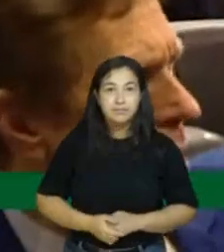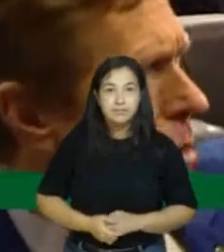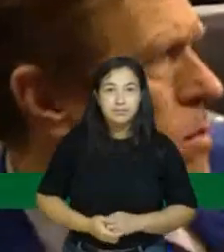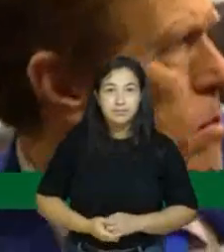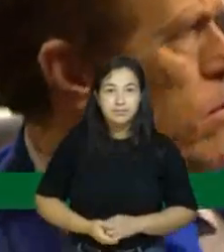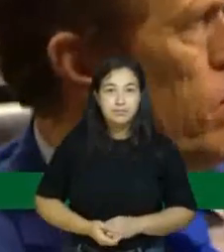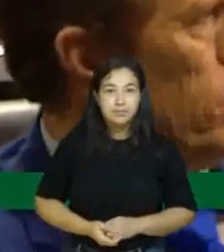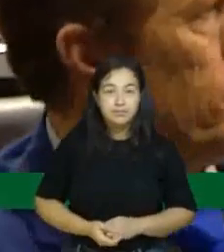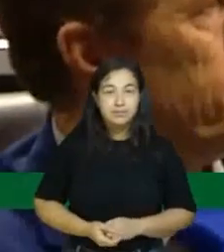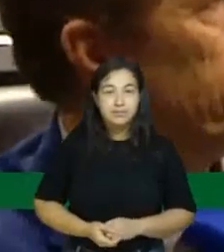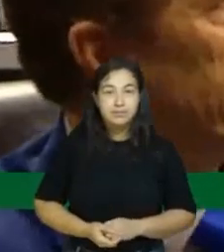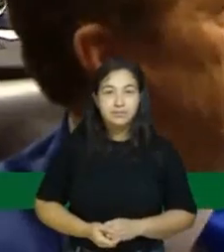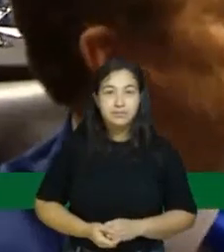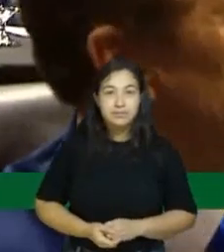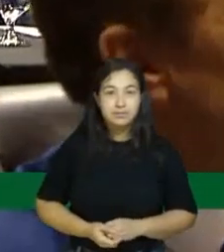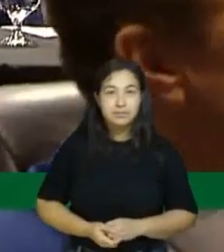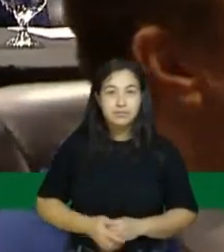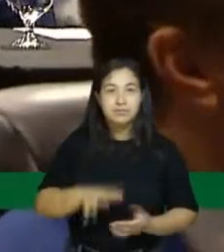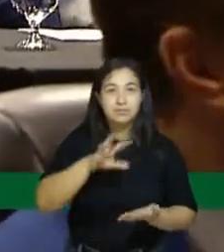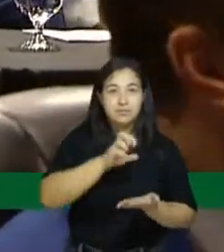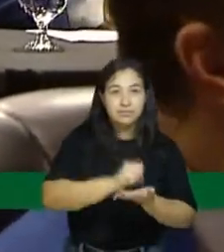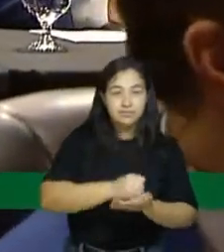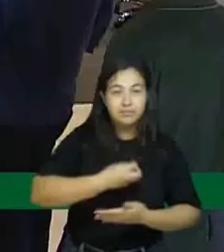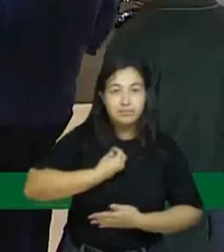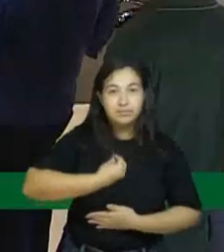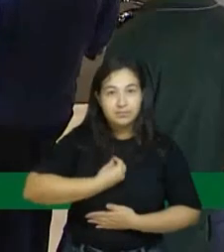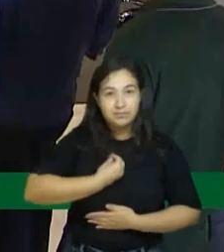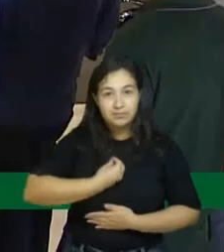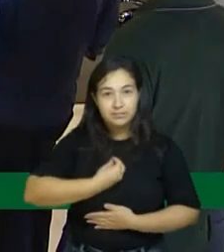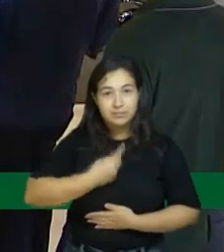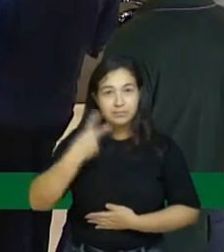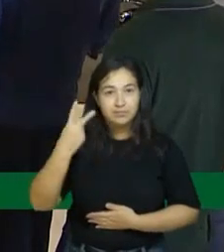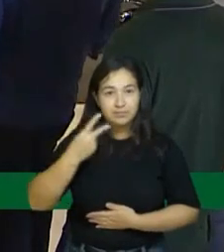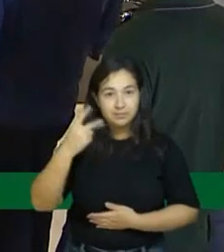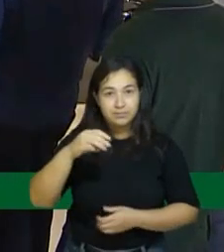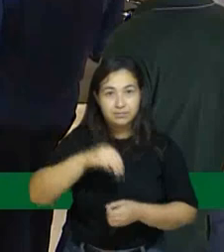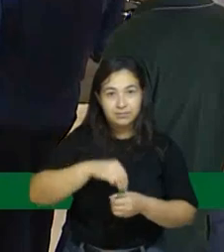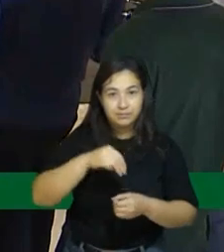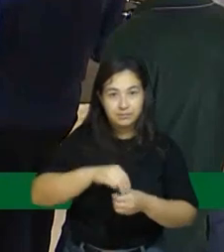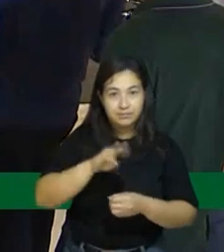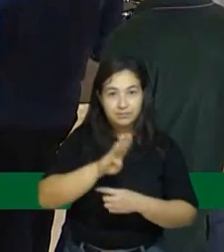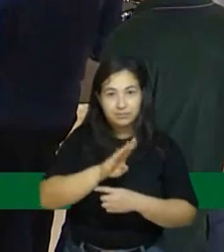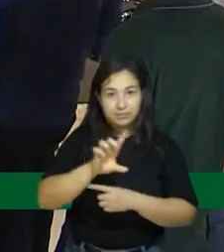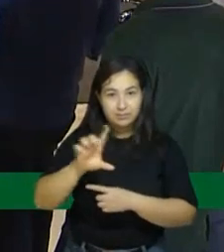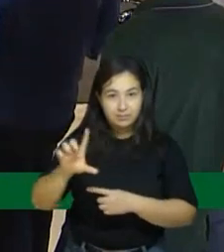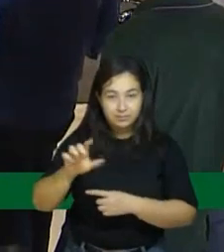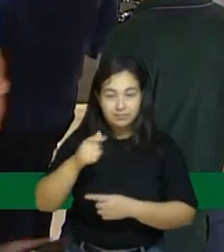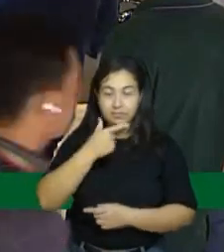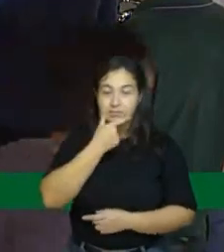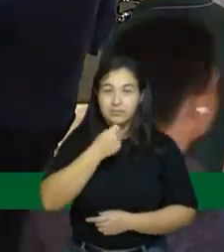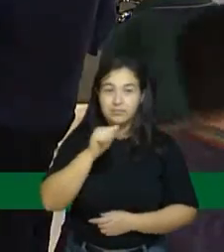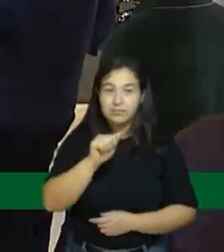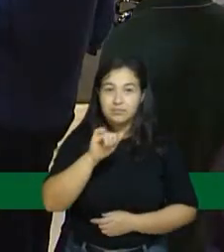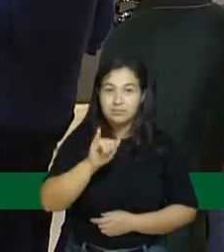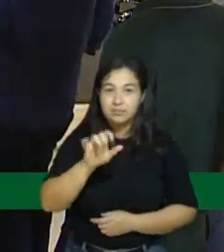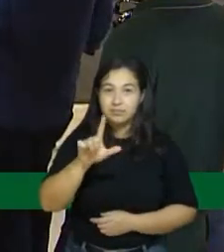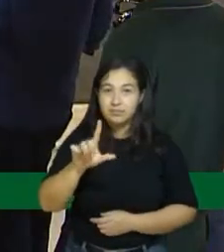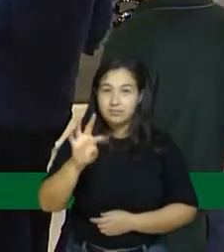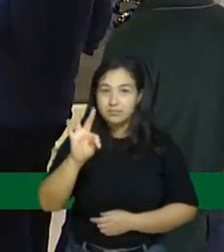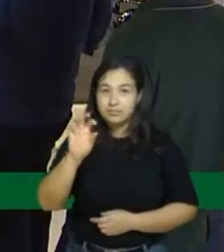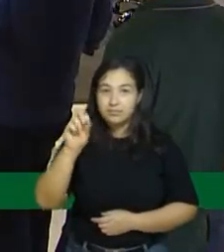peer registro as presenças vereador do município de Blumenau aon de Souza Popular